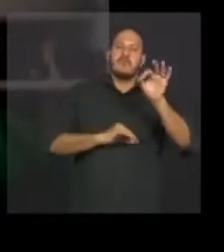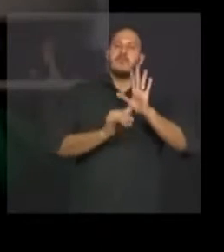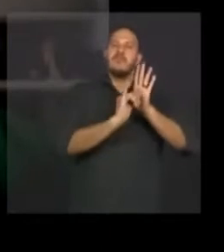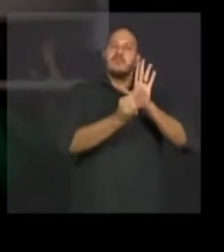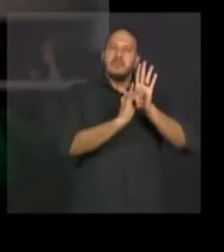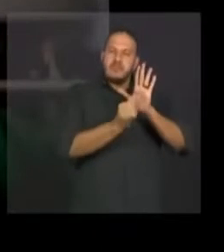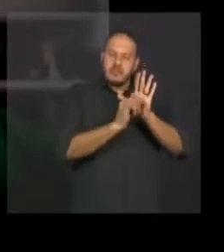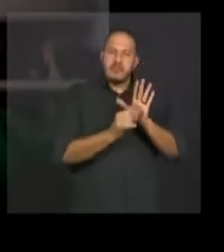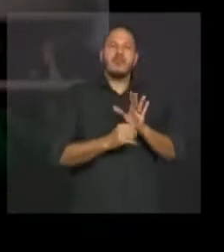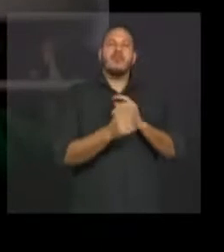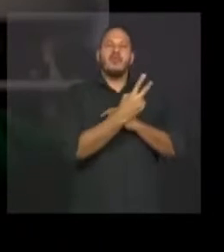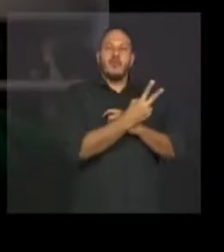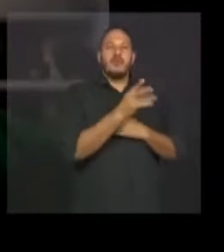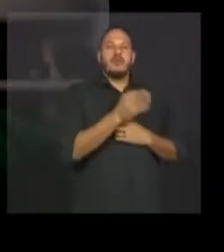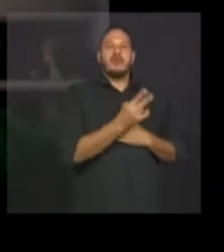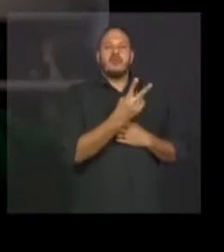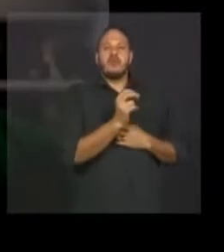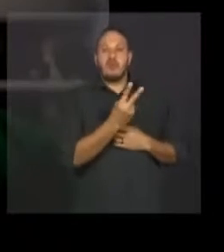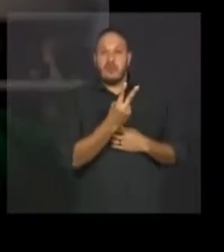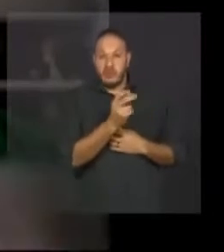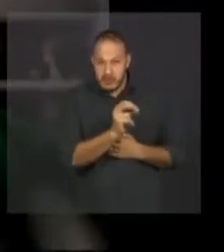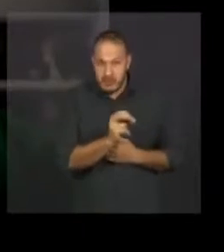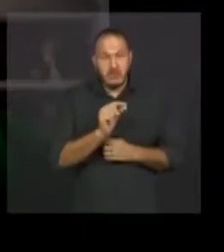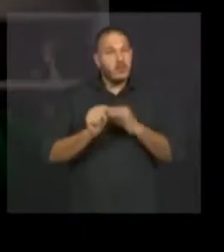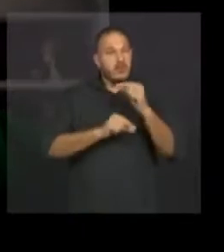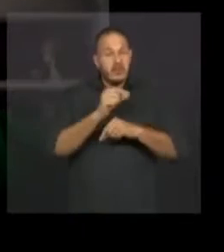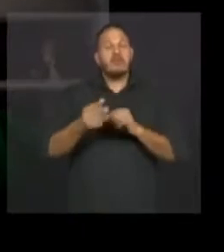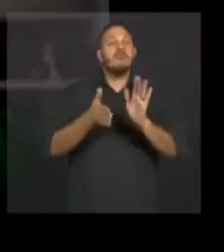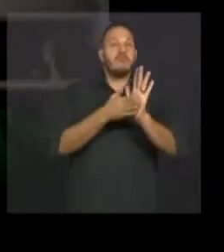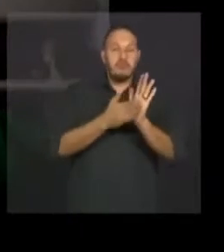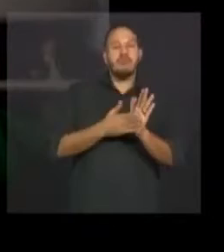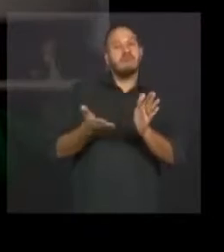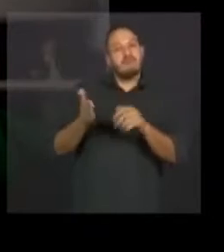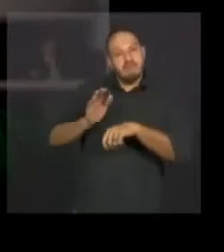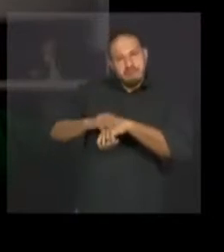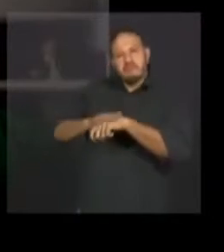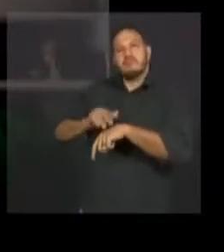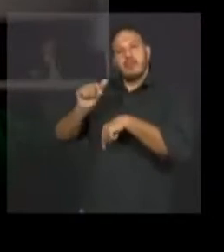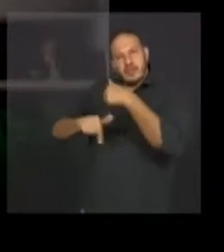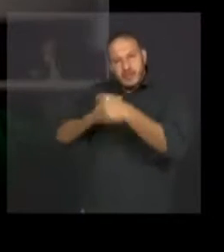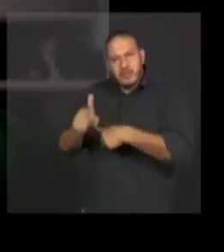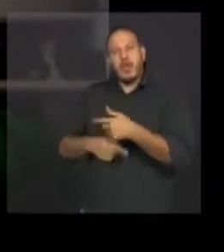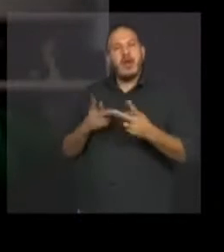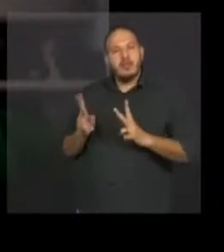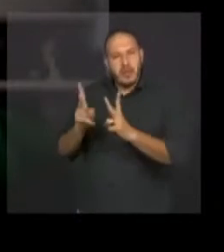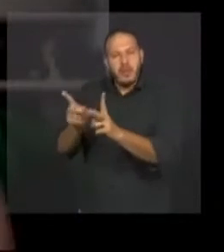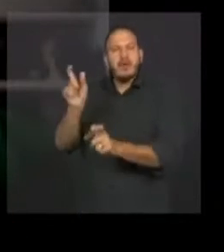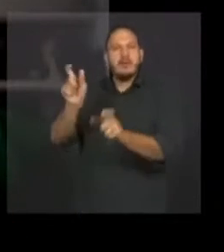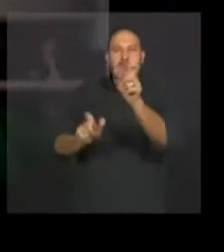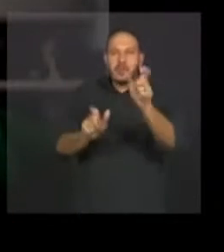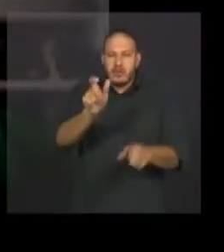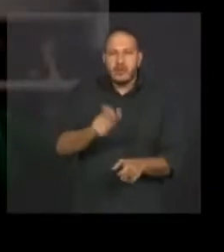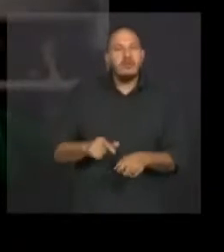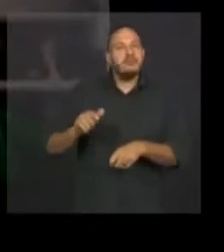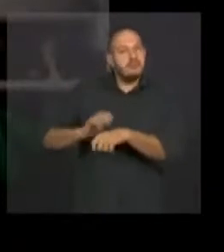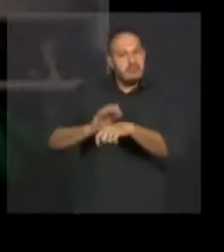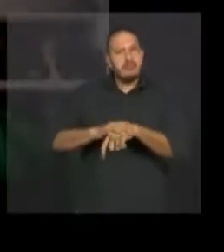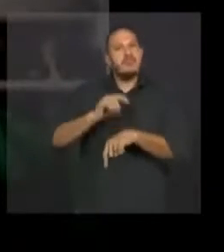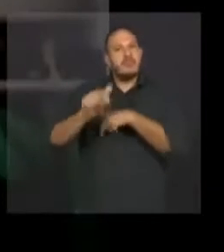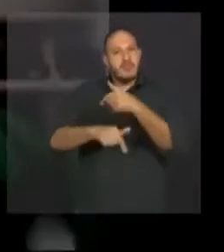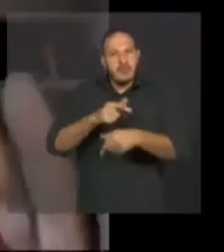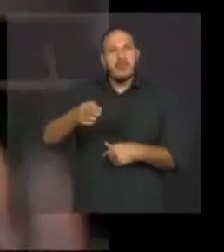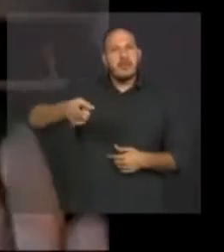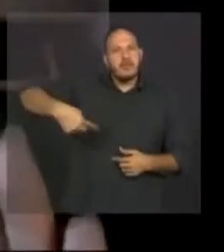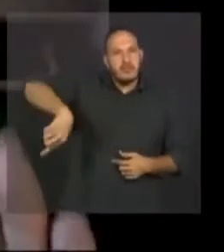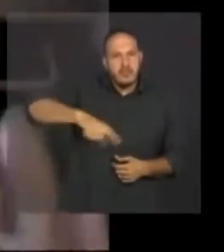2 de 2020, que exatamente procura manter atividades daqueles que exercem